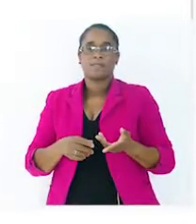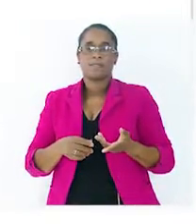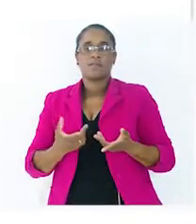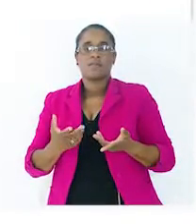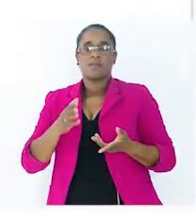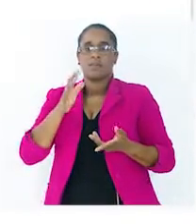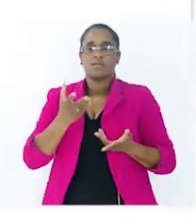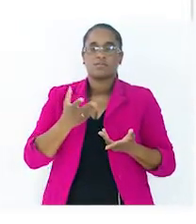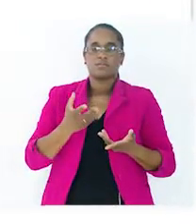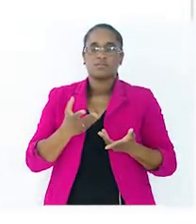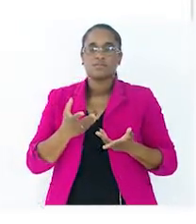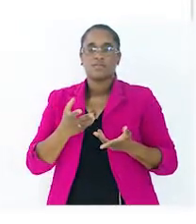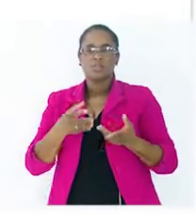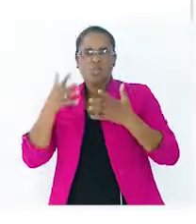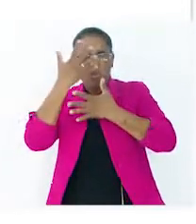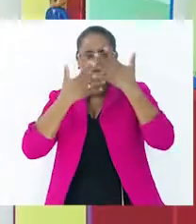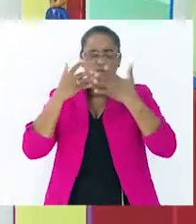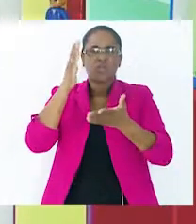Confusões, só o menino é que as faz.